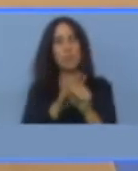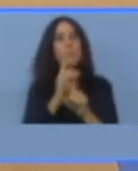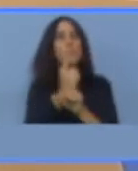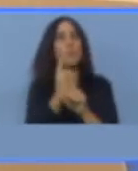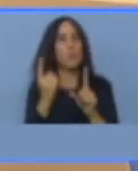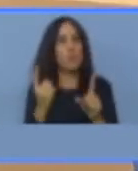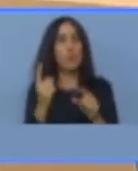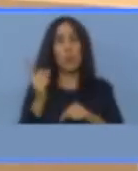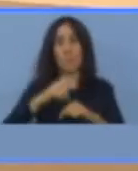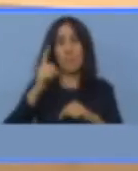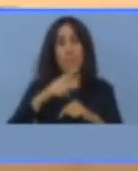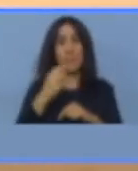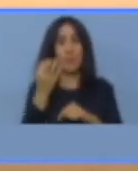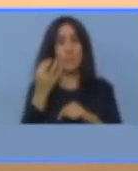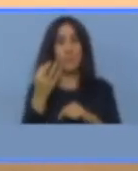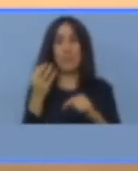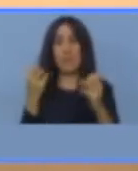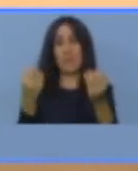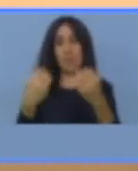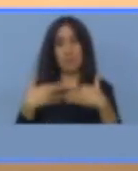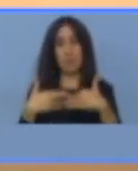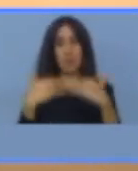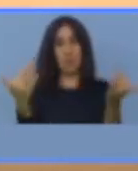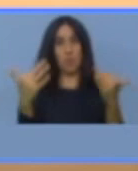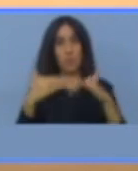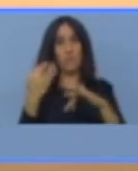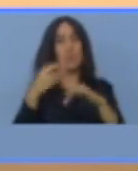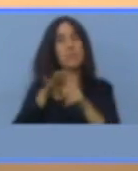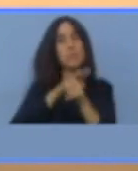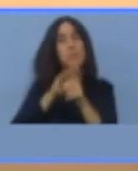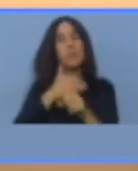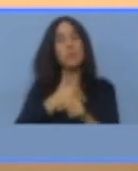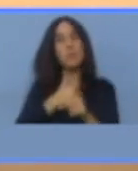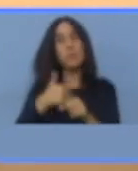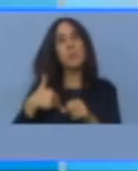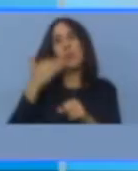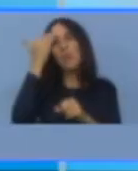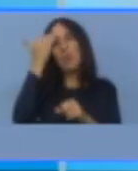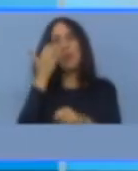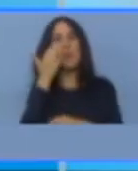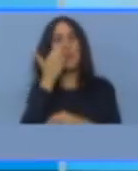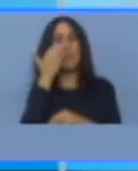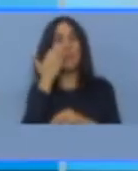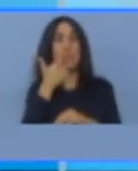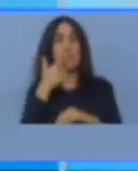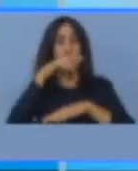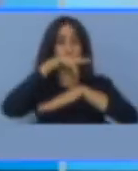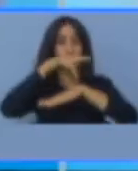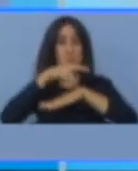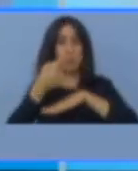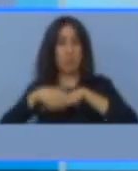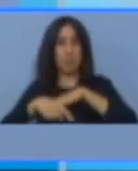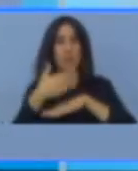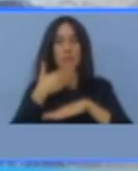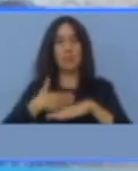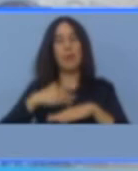Porque muitas vezes o que nos é encaminhado são realmente situações de doença mental grave. Grave no sentido da doença que impacta